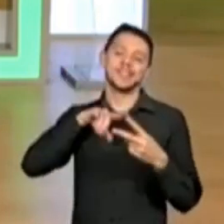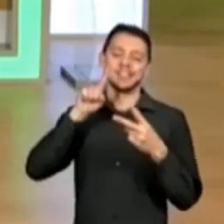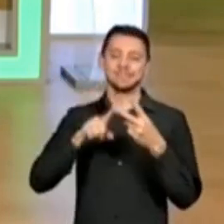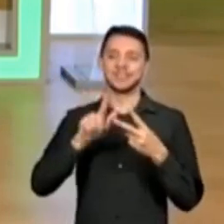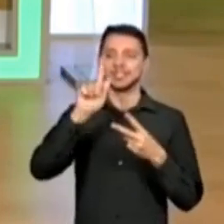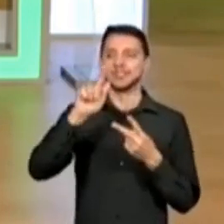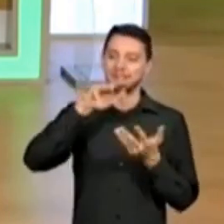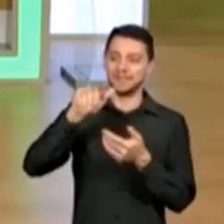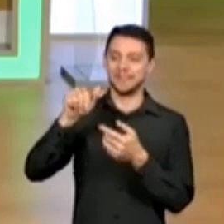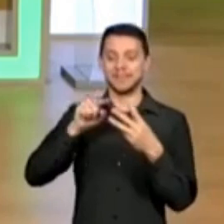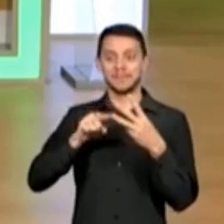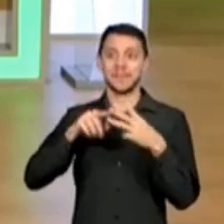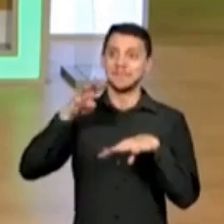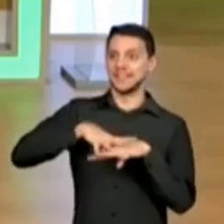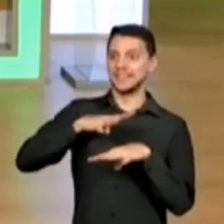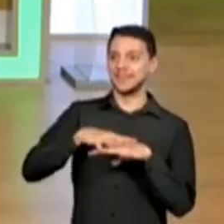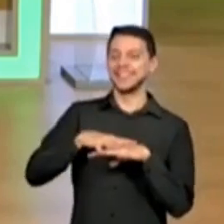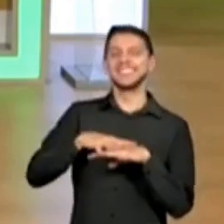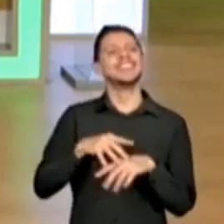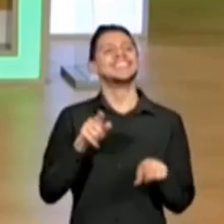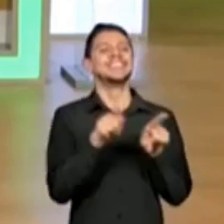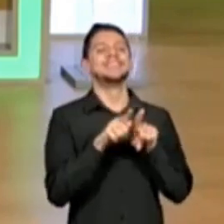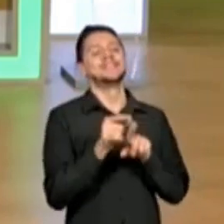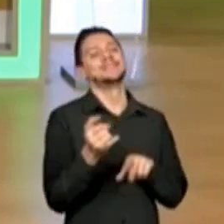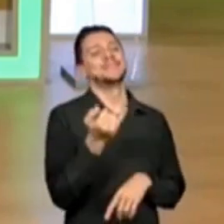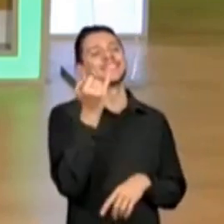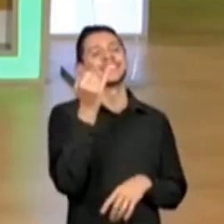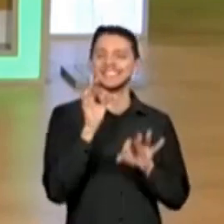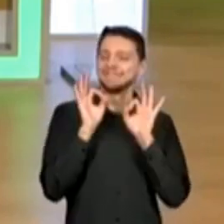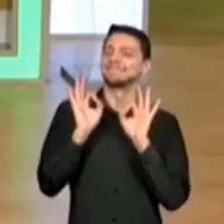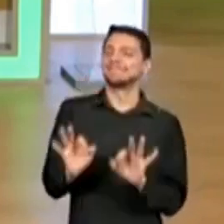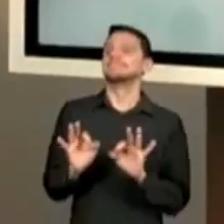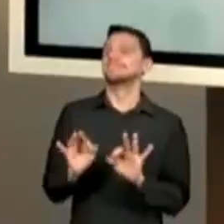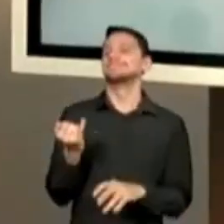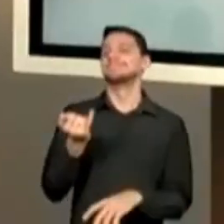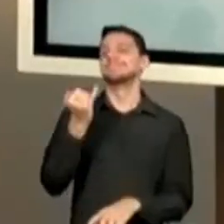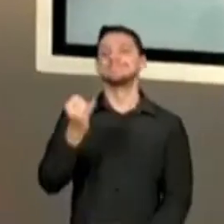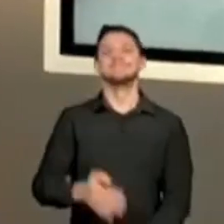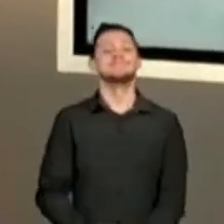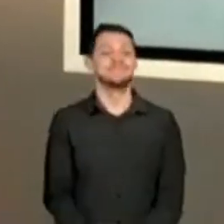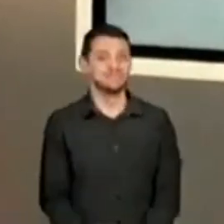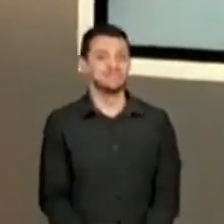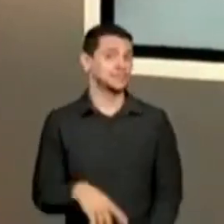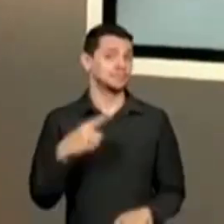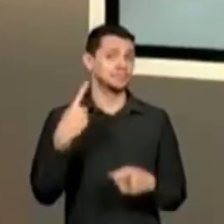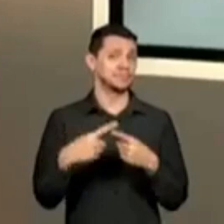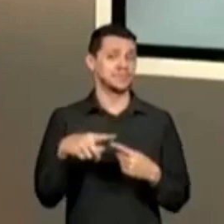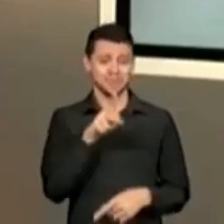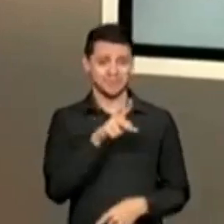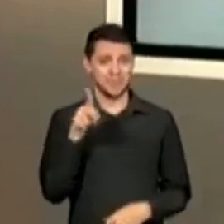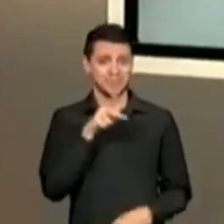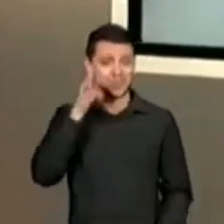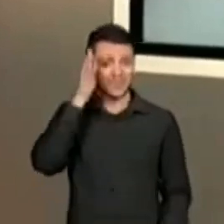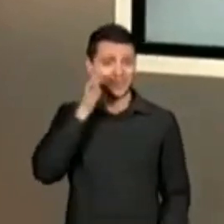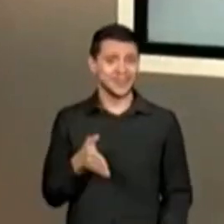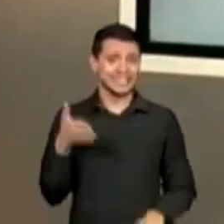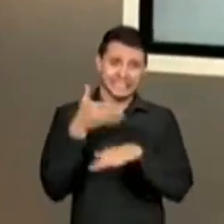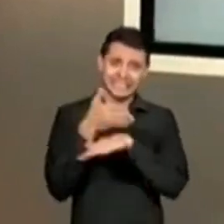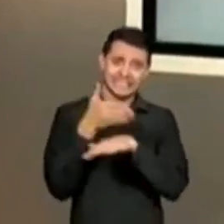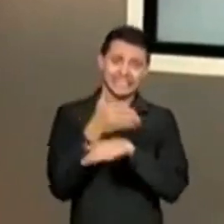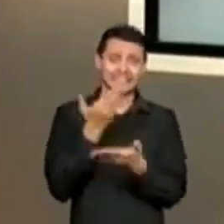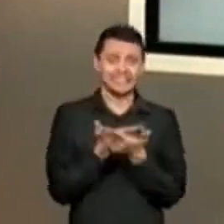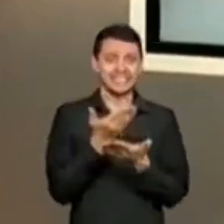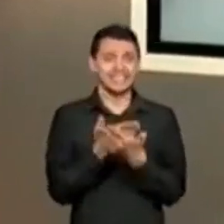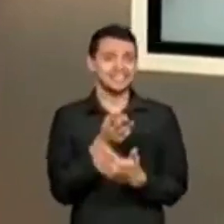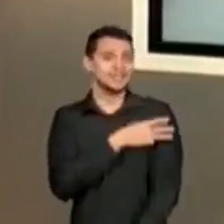na aula de matemática. também é válido. É válido, Então tá com bom. certeza. Porque assim, a professora Fran participou de todas as aulas aqui do terceiro